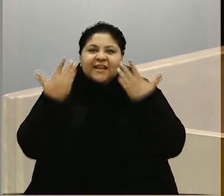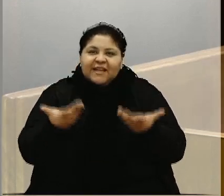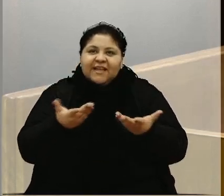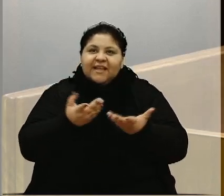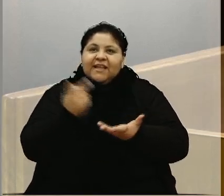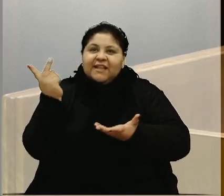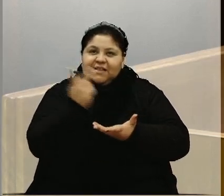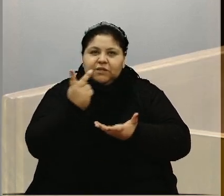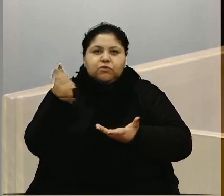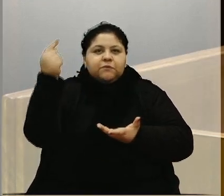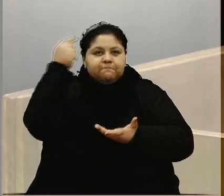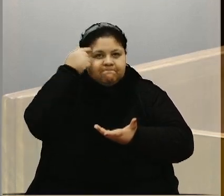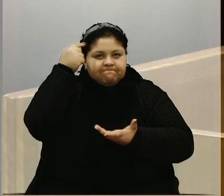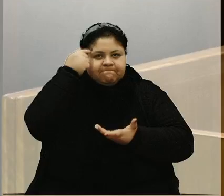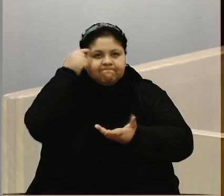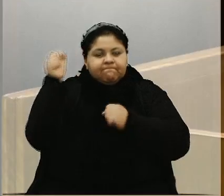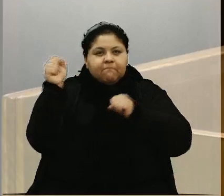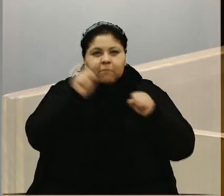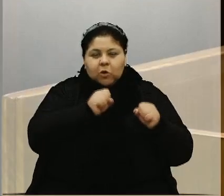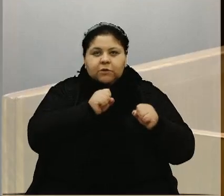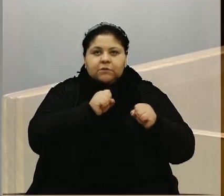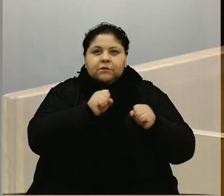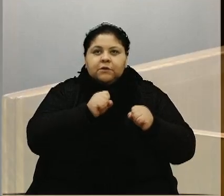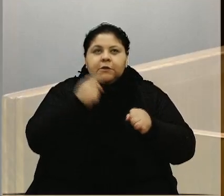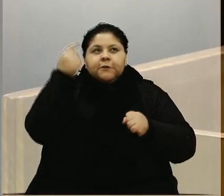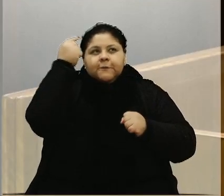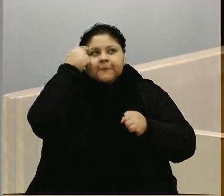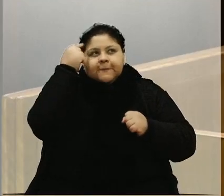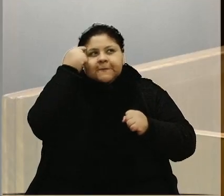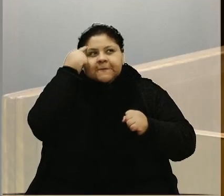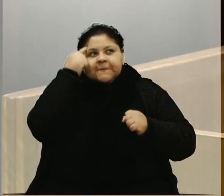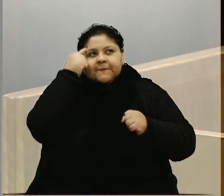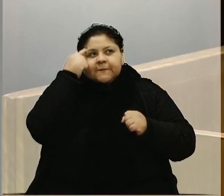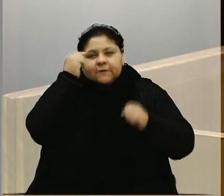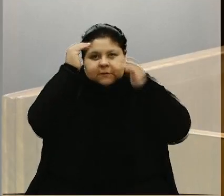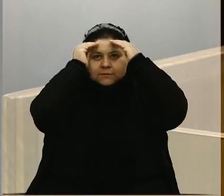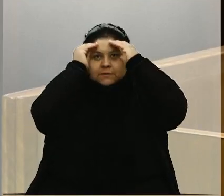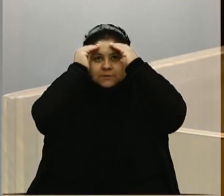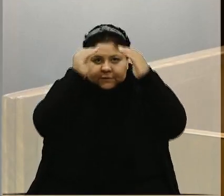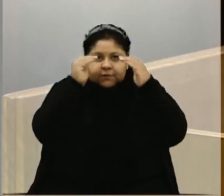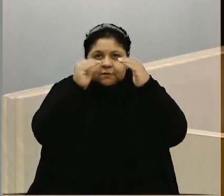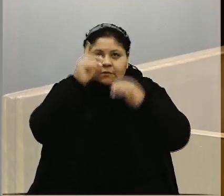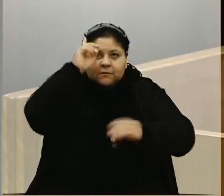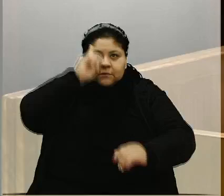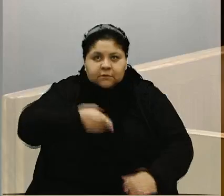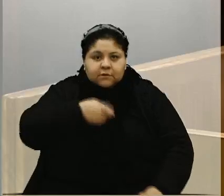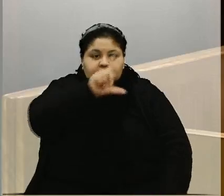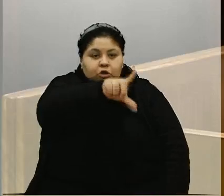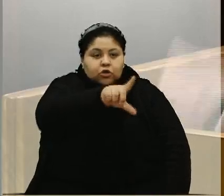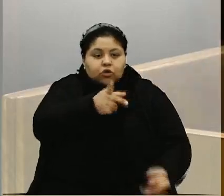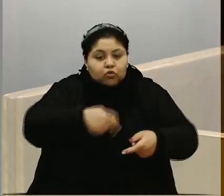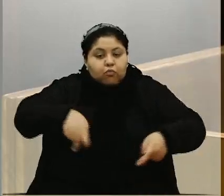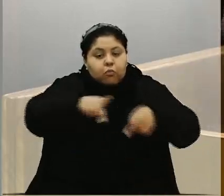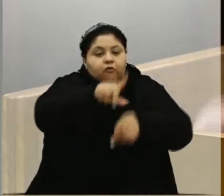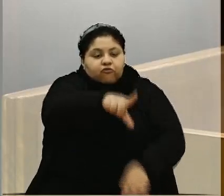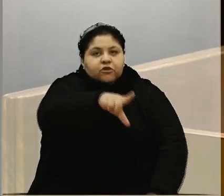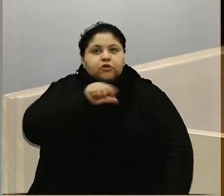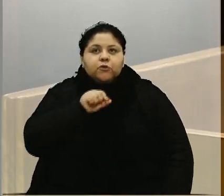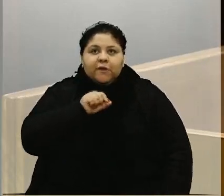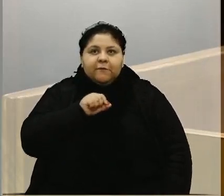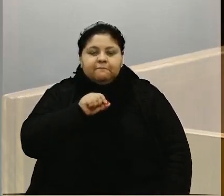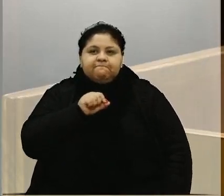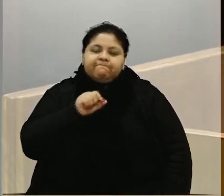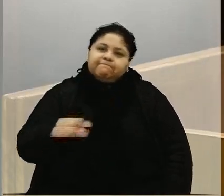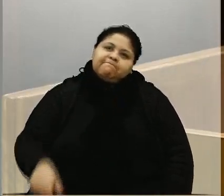duas reflexões para vocês, para que vocês possam meditar nelas e realmente cumprir cabalmente o mandato que o povo elegeu vocês